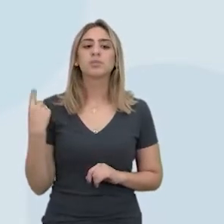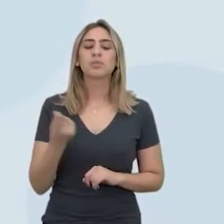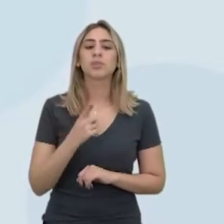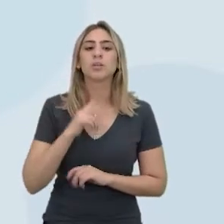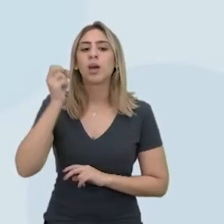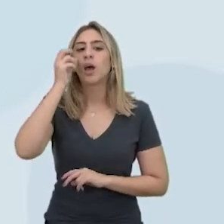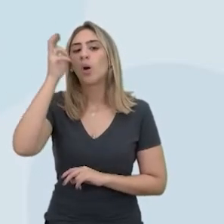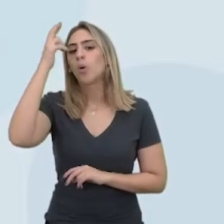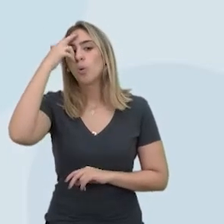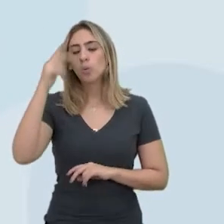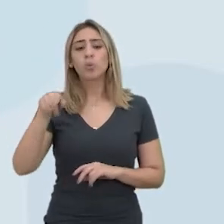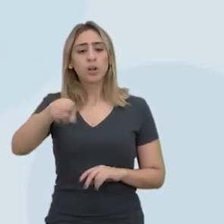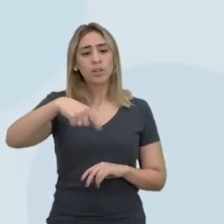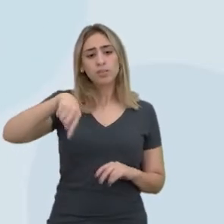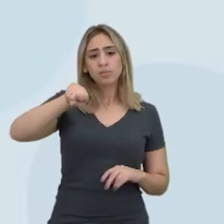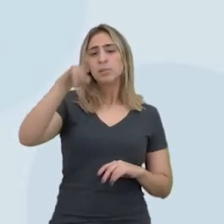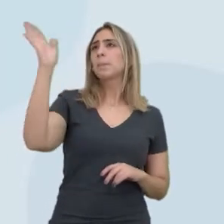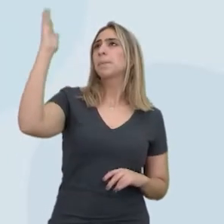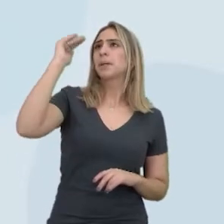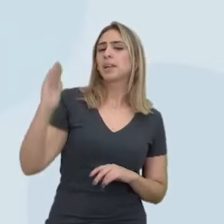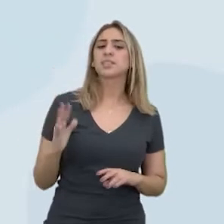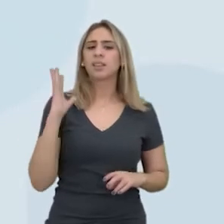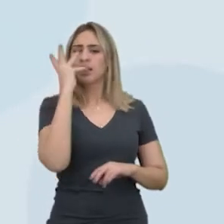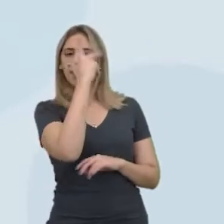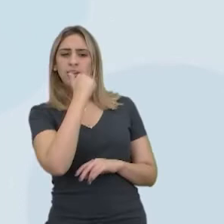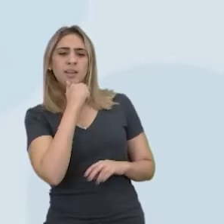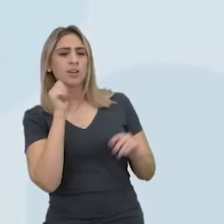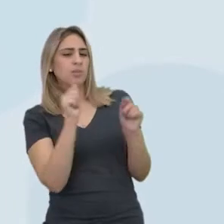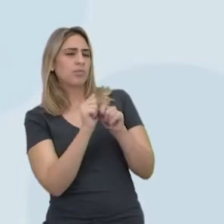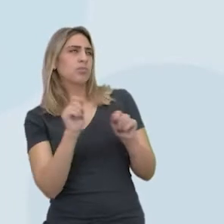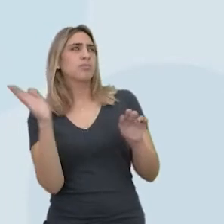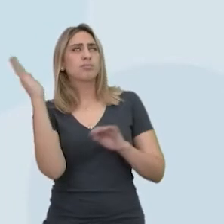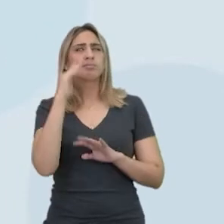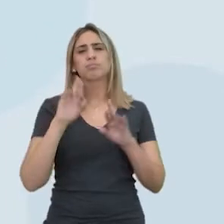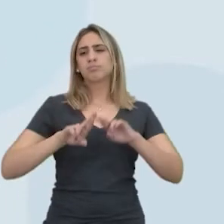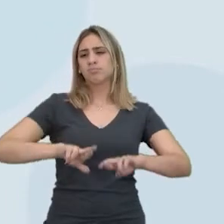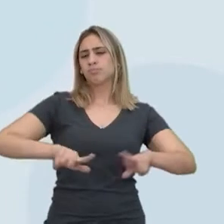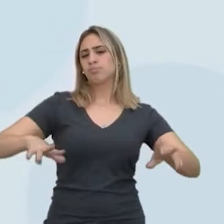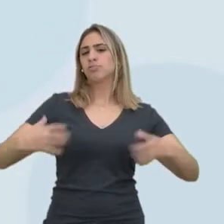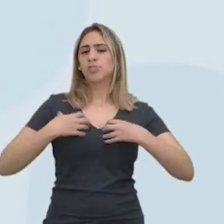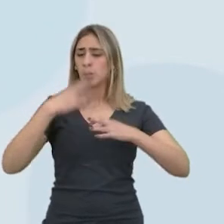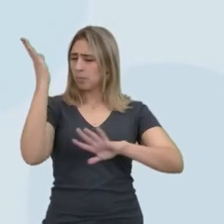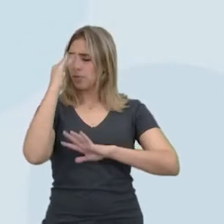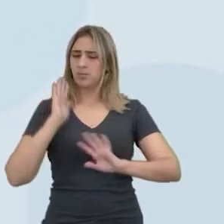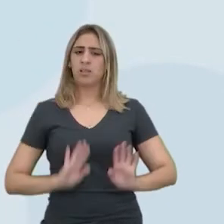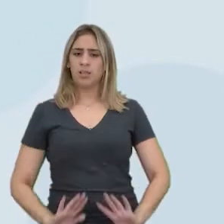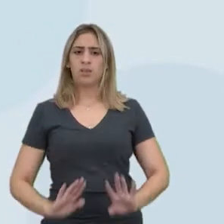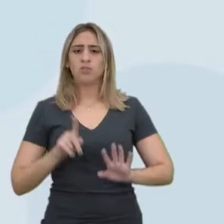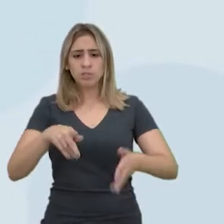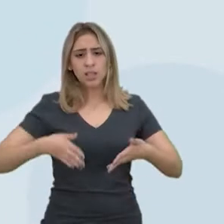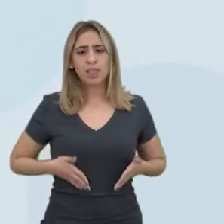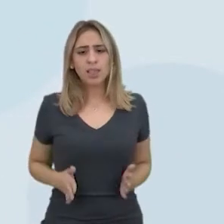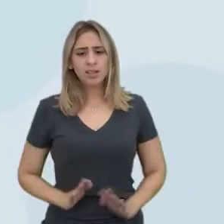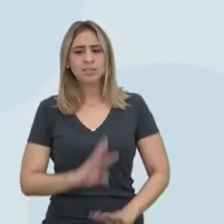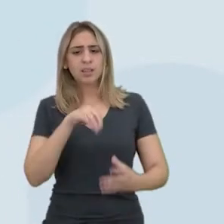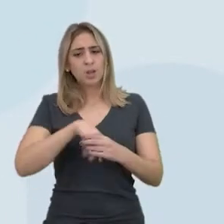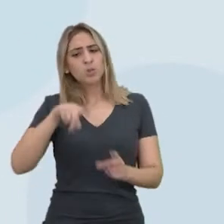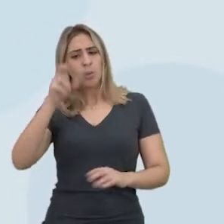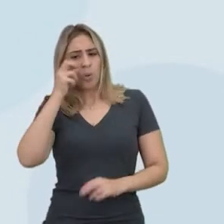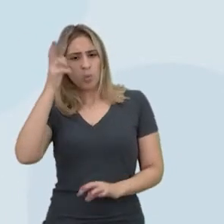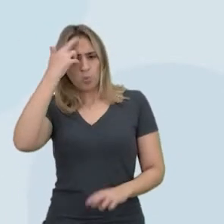nossa cultura. Então você, brasileira, linda, plena, maravilhosa, brasileira. Então você nasceu dentro de uma